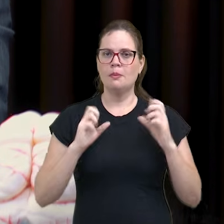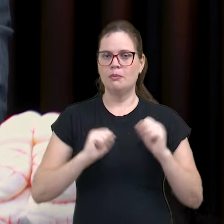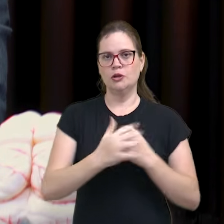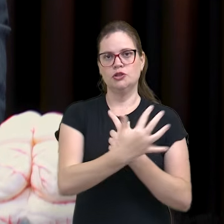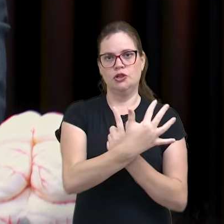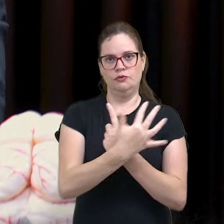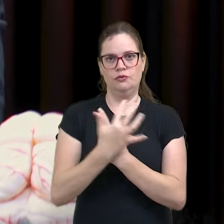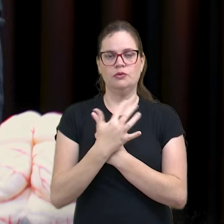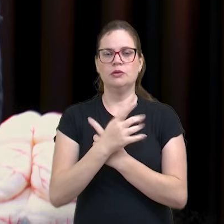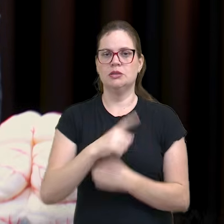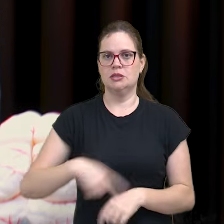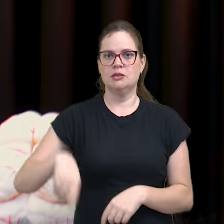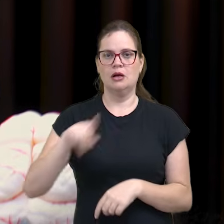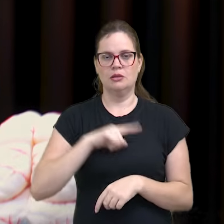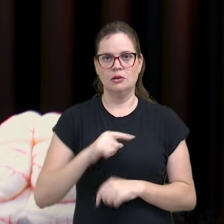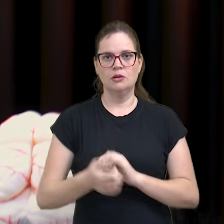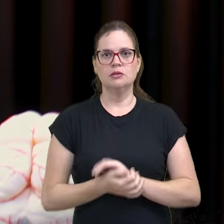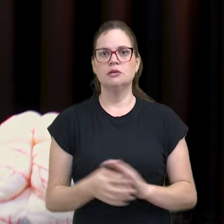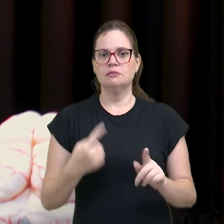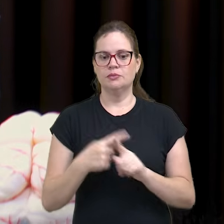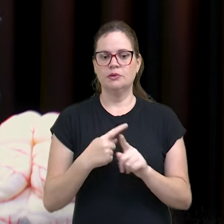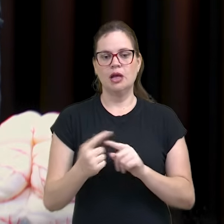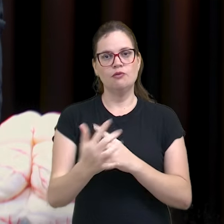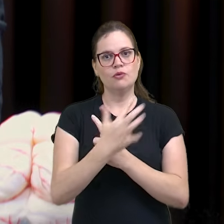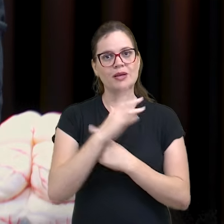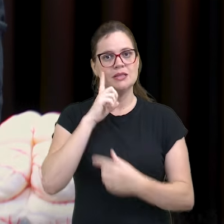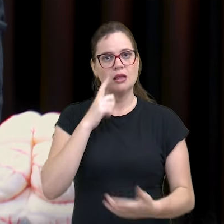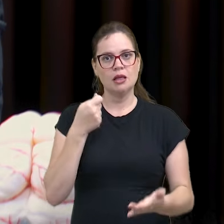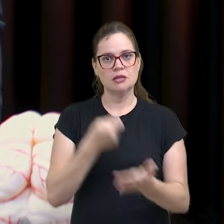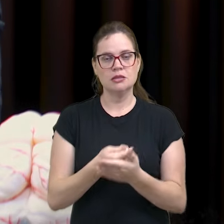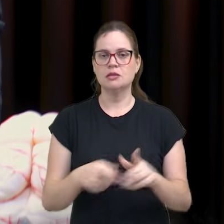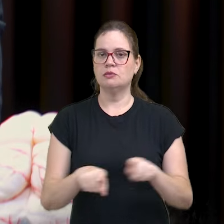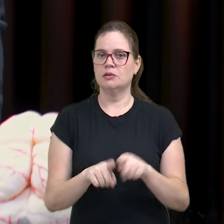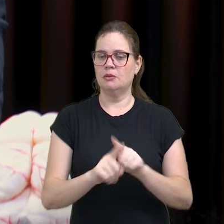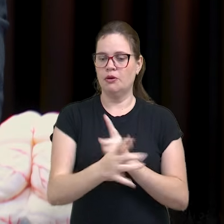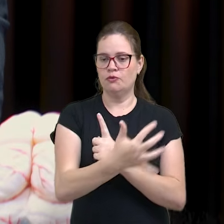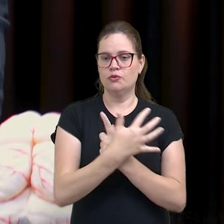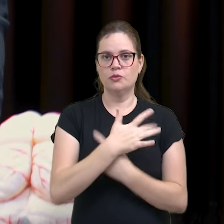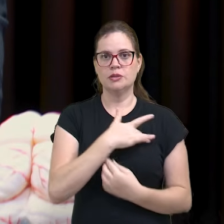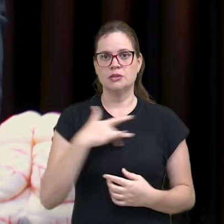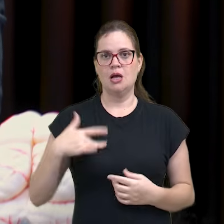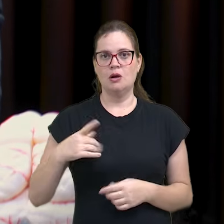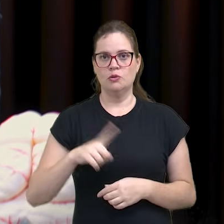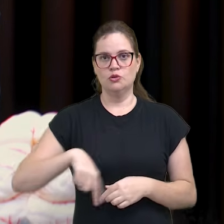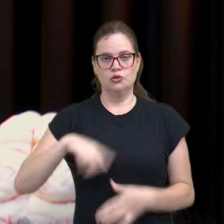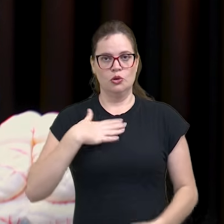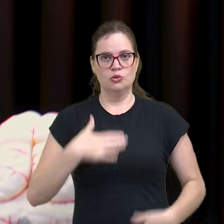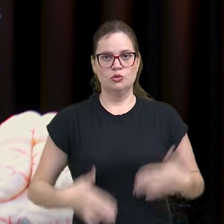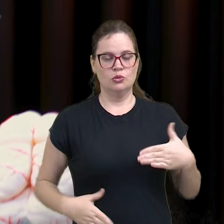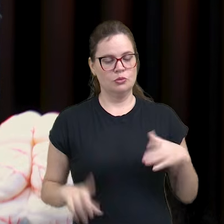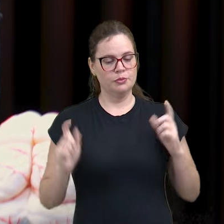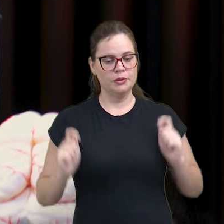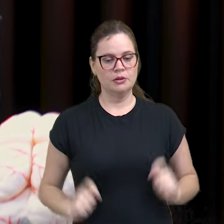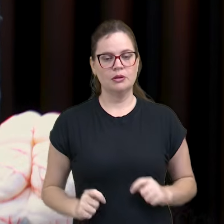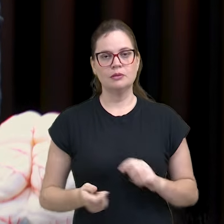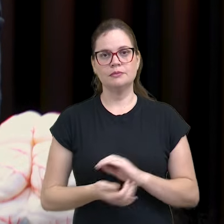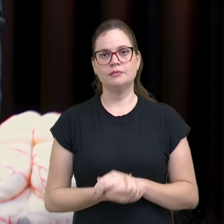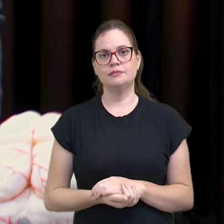que isso influencia no nosso comportamento, influencia nas nossas emoções, influencia na saúde, né, do